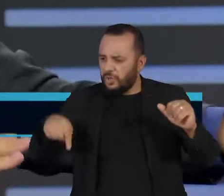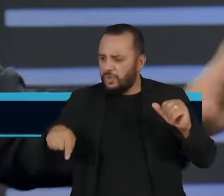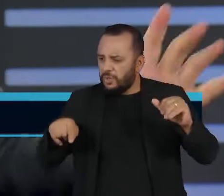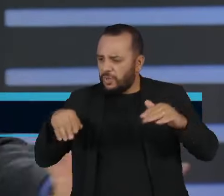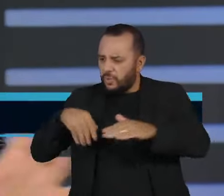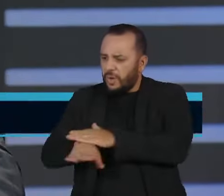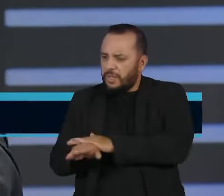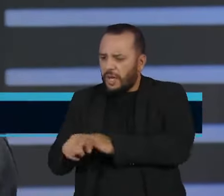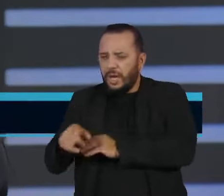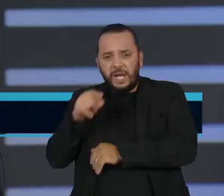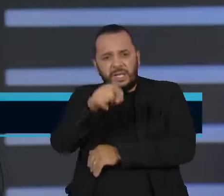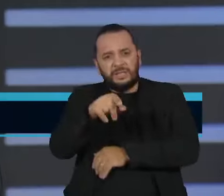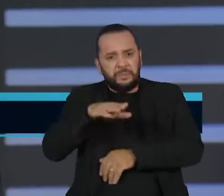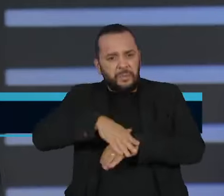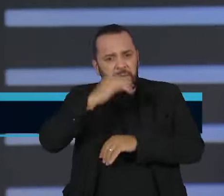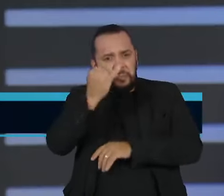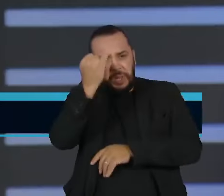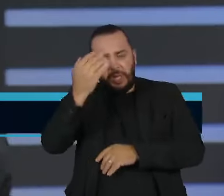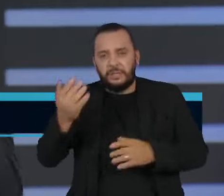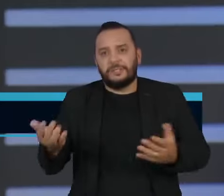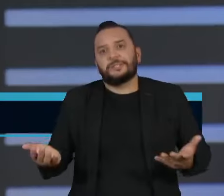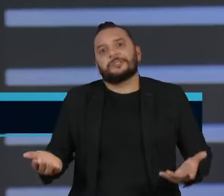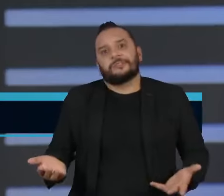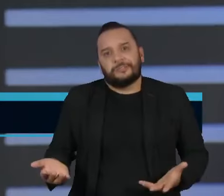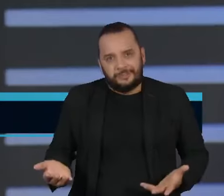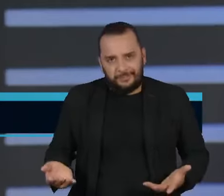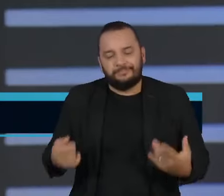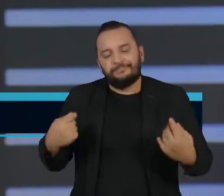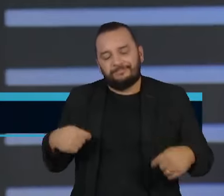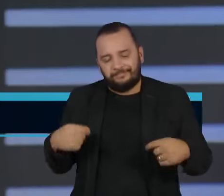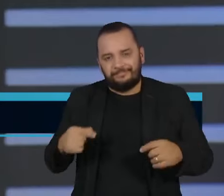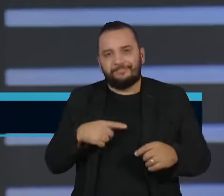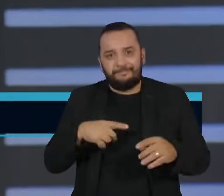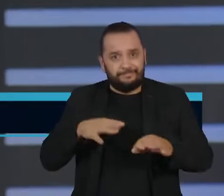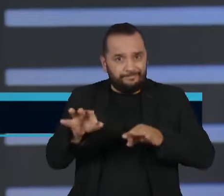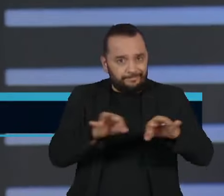que isso aqui é mais importante. A gente precisa fazer esse feijão com arroz, caso contrário o Brasil não vai avançar.